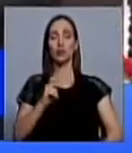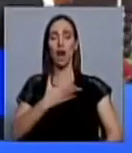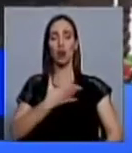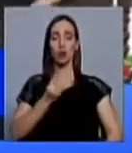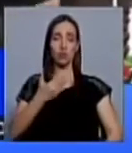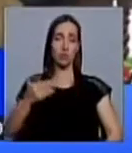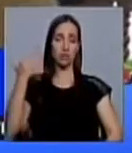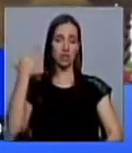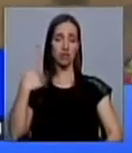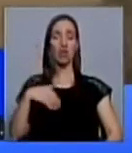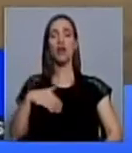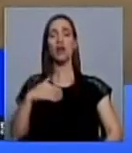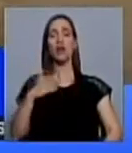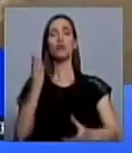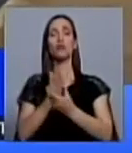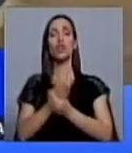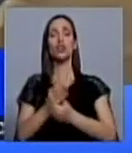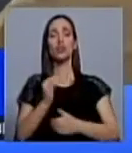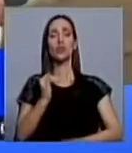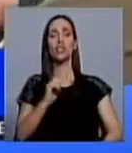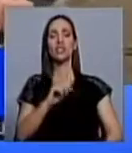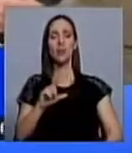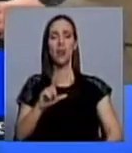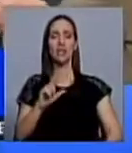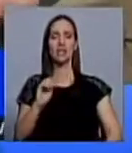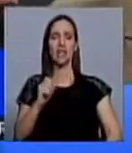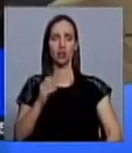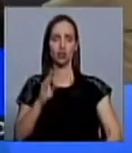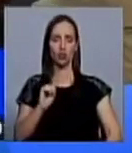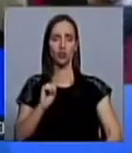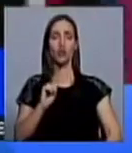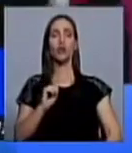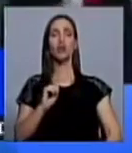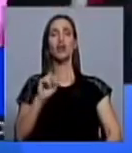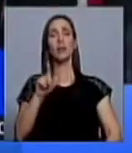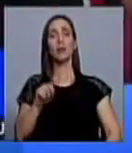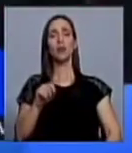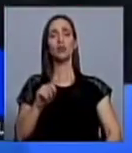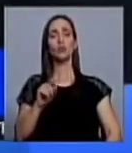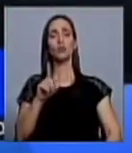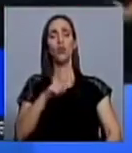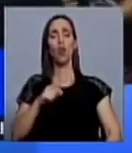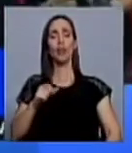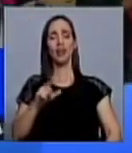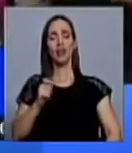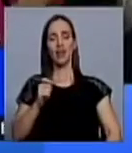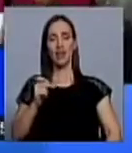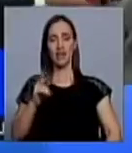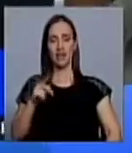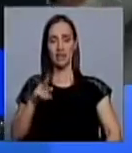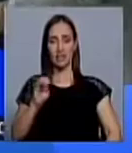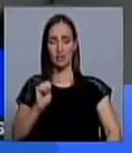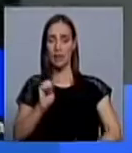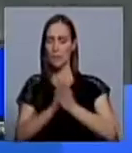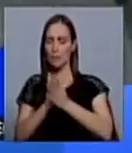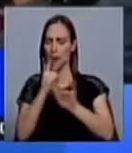história de Isabel dos Santos e do Luanda Leaks. Esses ingredientes, basicamente, são a proximidade à banca